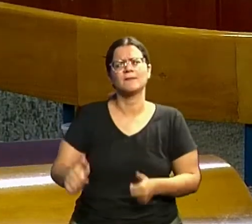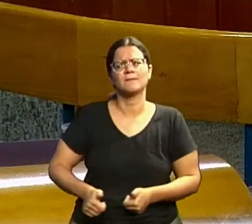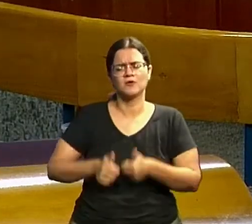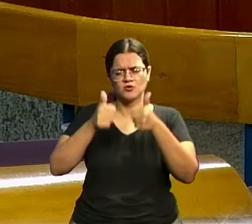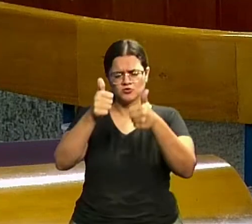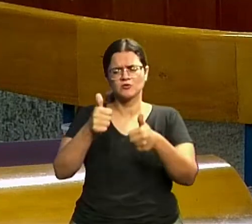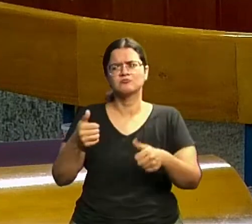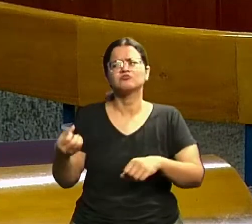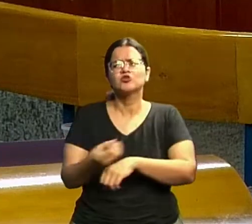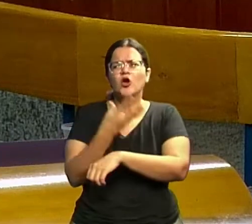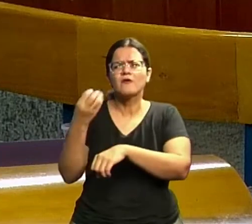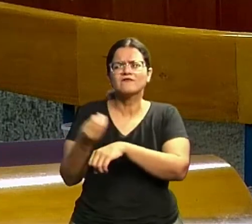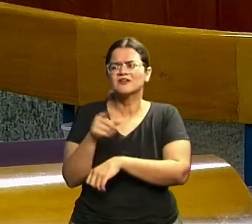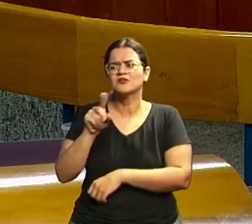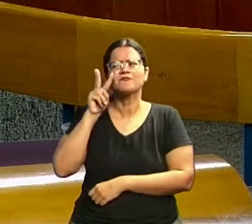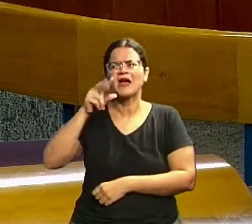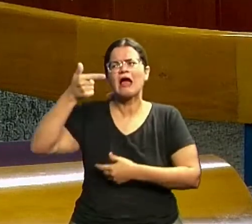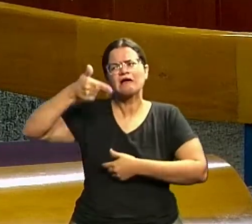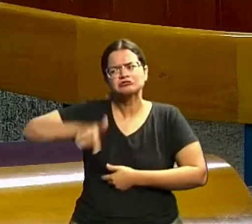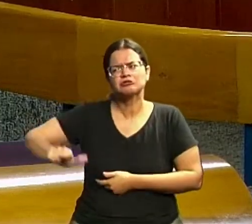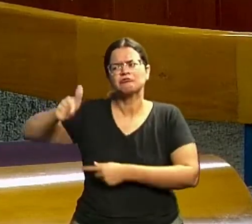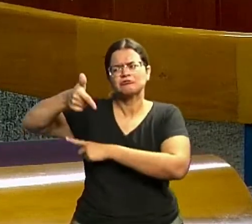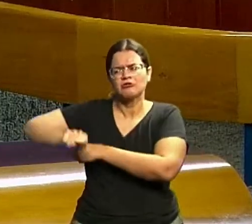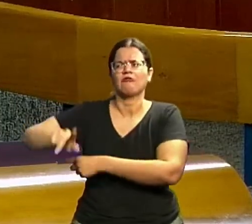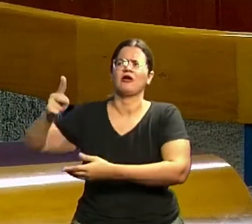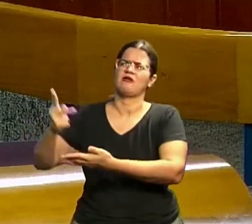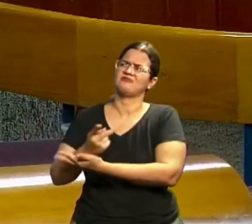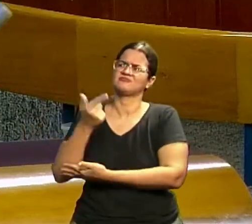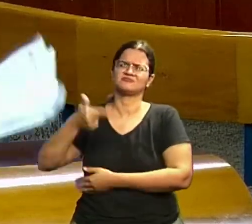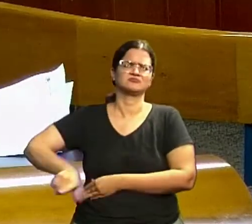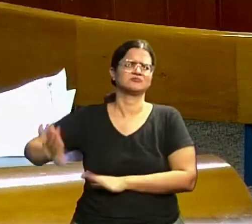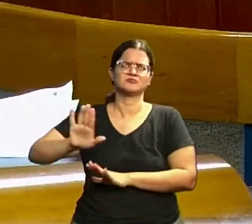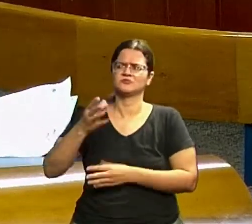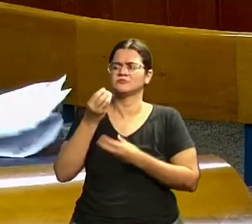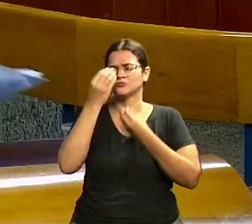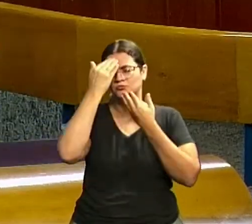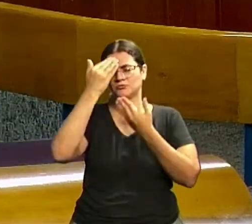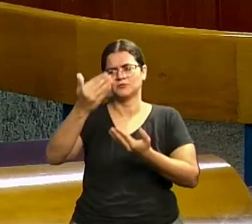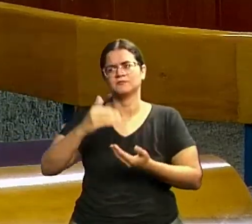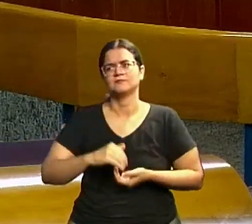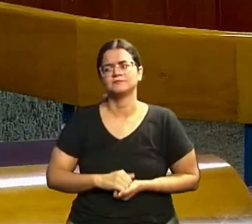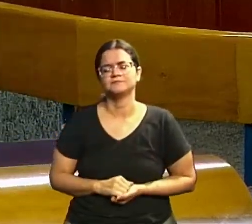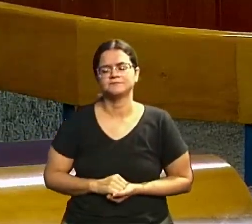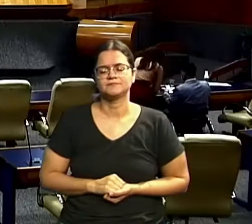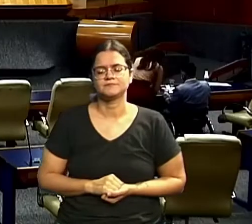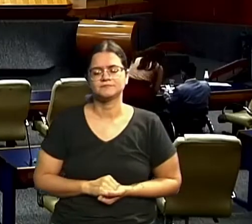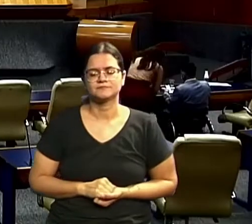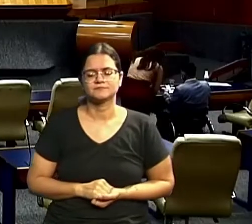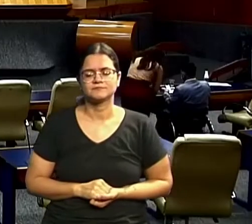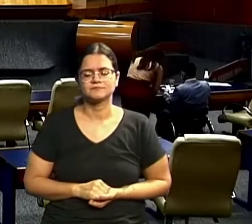não ver mais casos recorrentes que já aconteceu anteriormente. Muito obrigado.